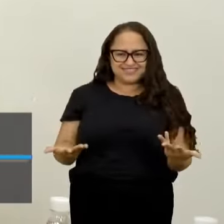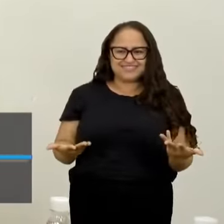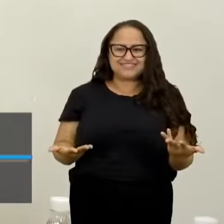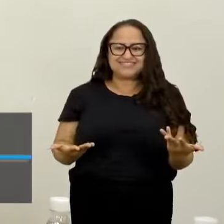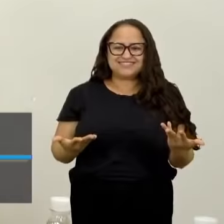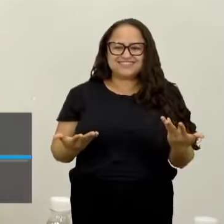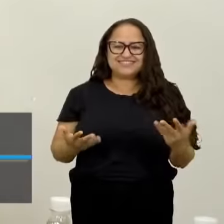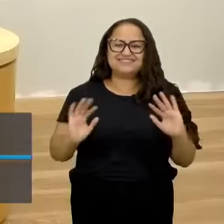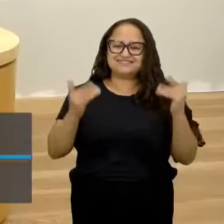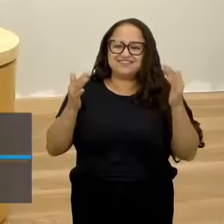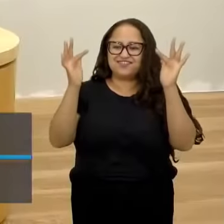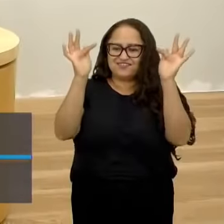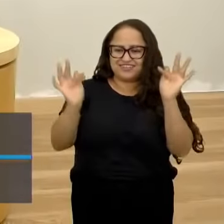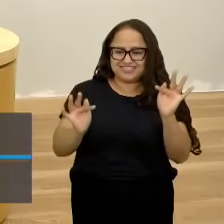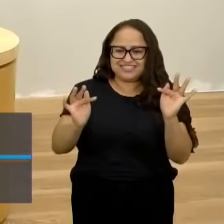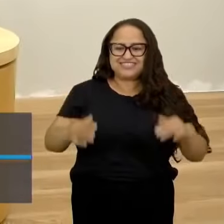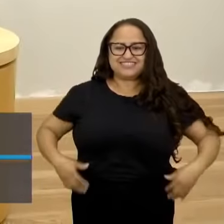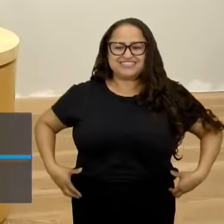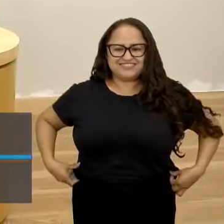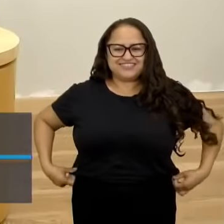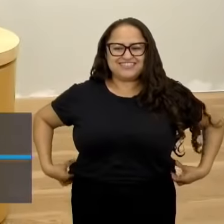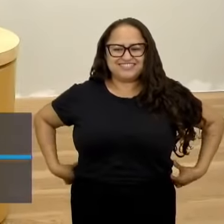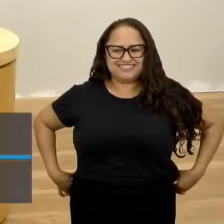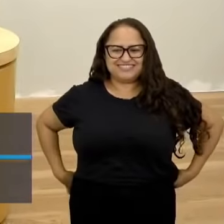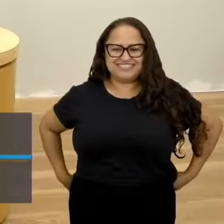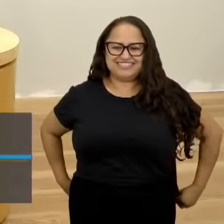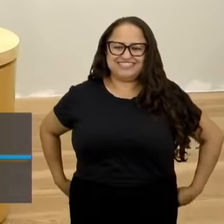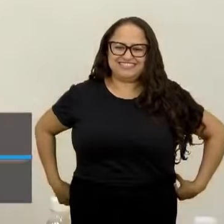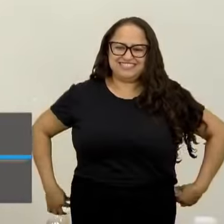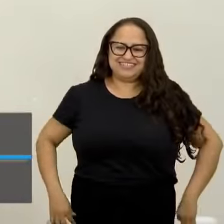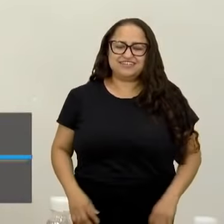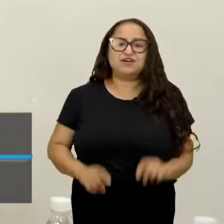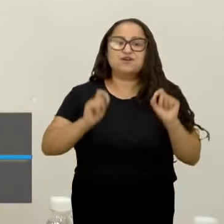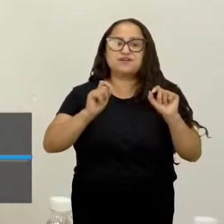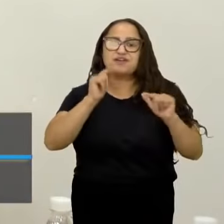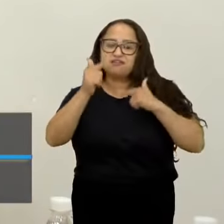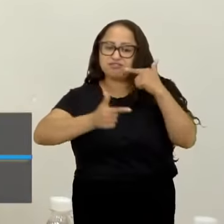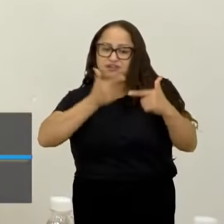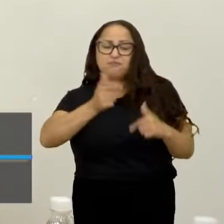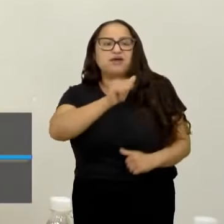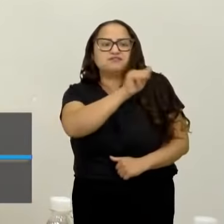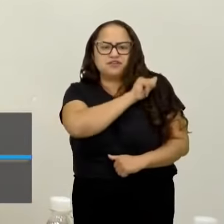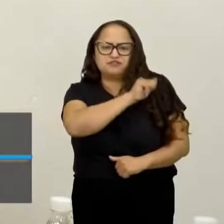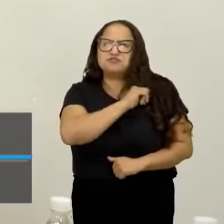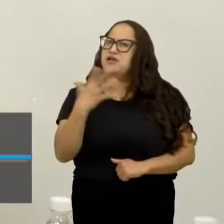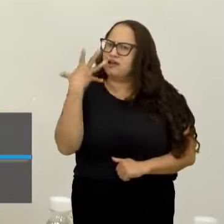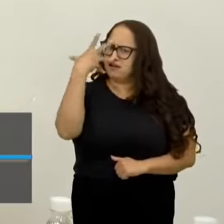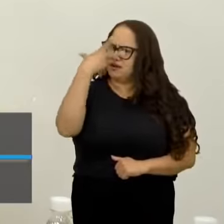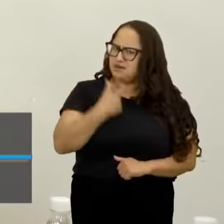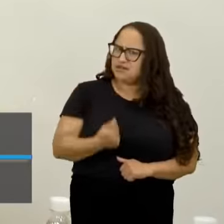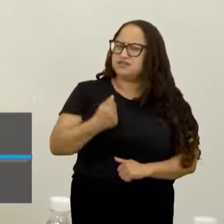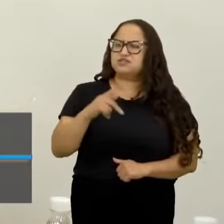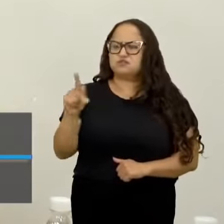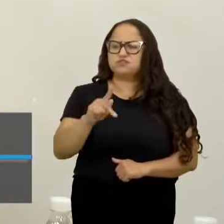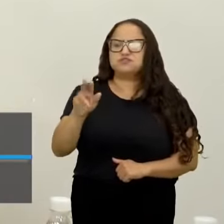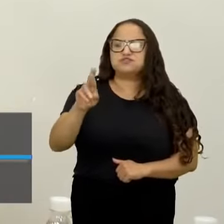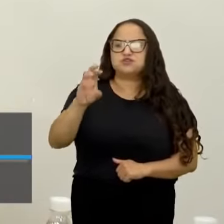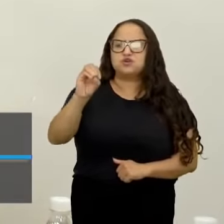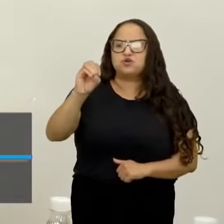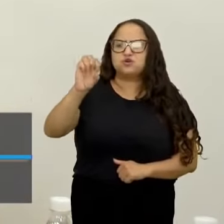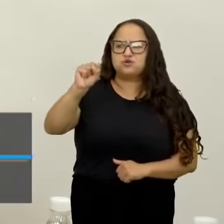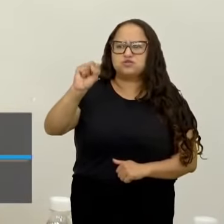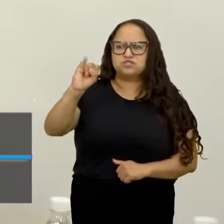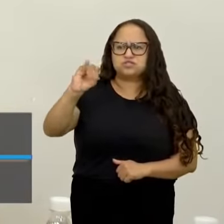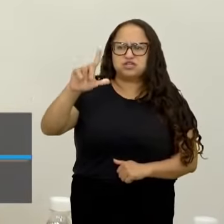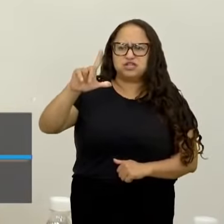né se felicíssimos né olha aqui 24 anos né com o trabalho da aluna falando muito lindo o trabalho professora Rosimeire falou